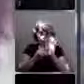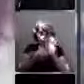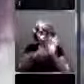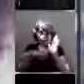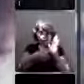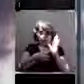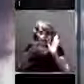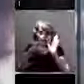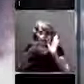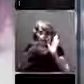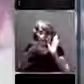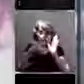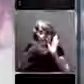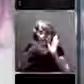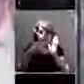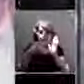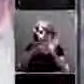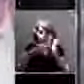você deveria pôr um hífen aí.